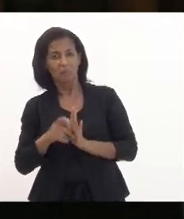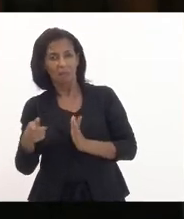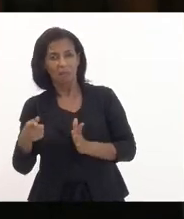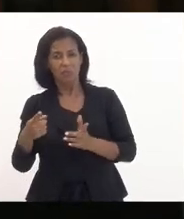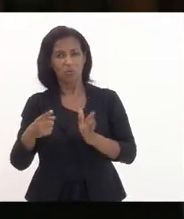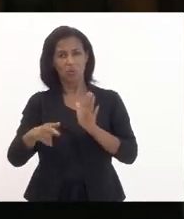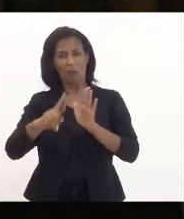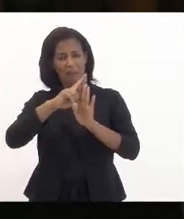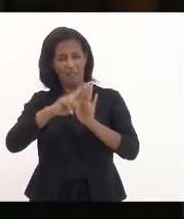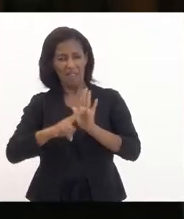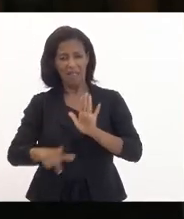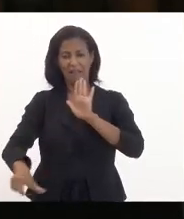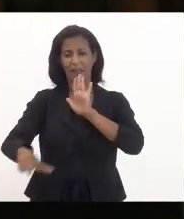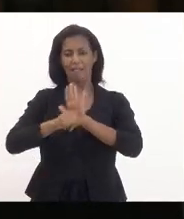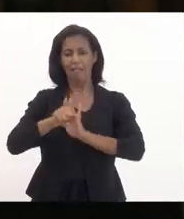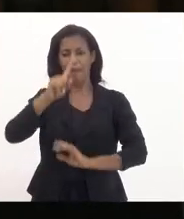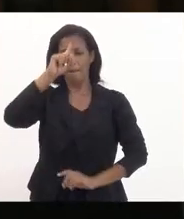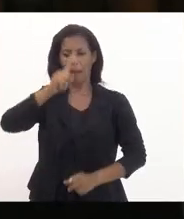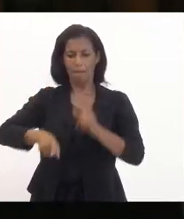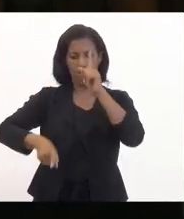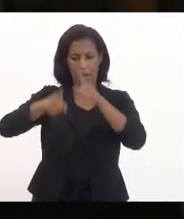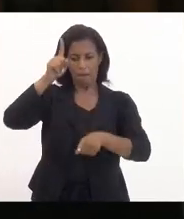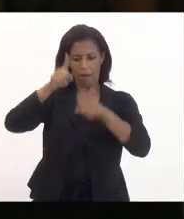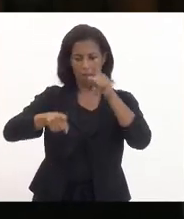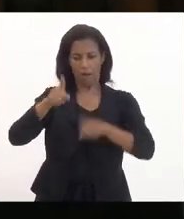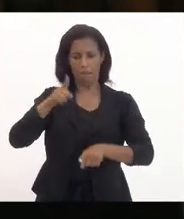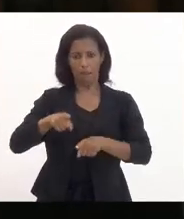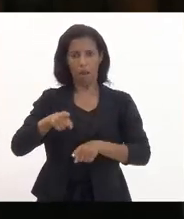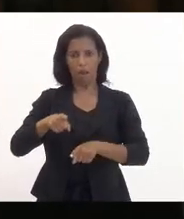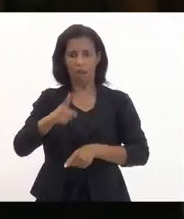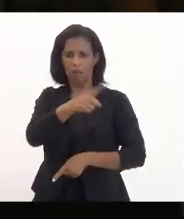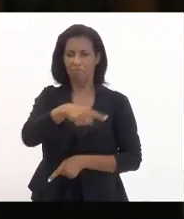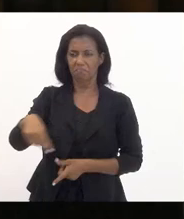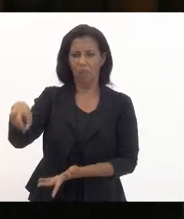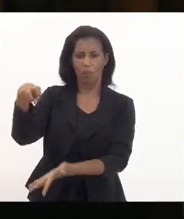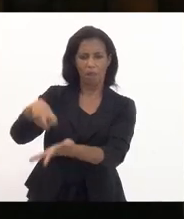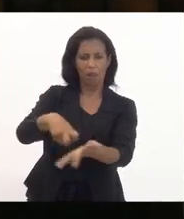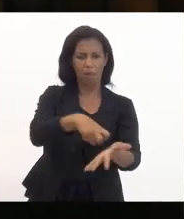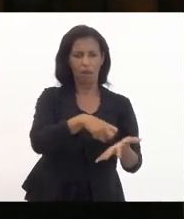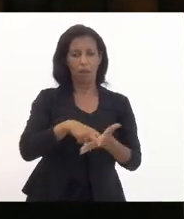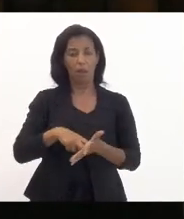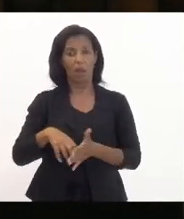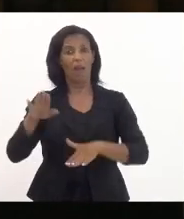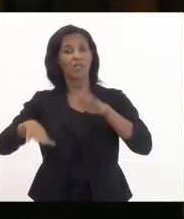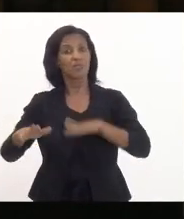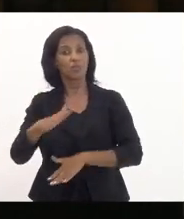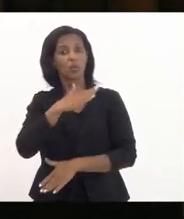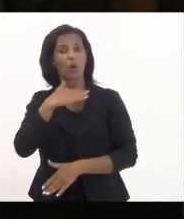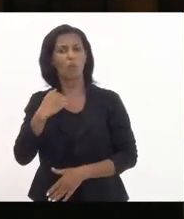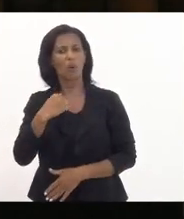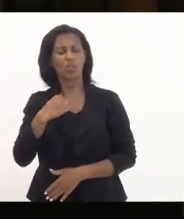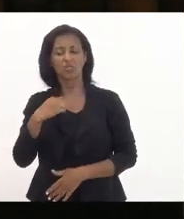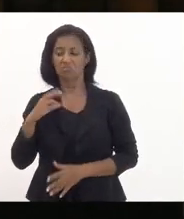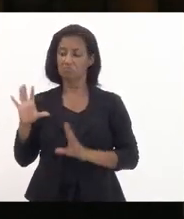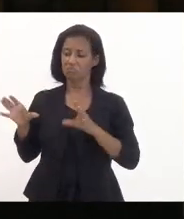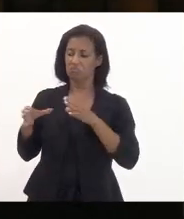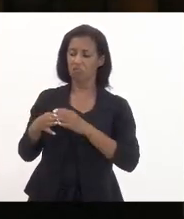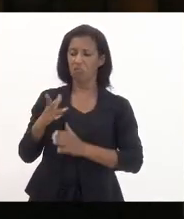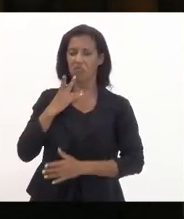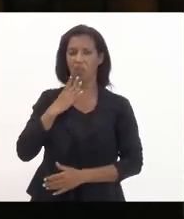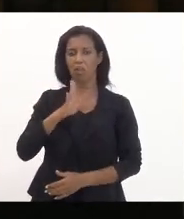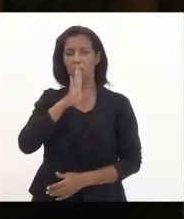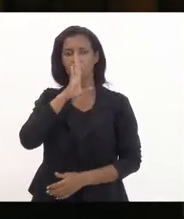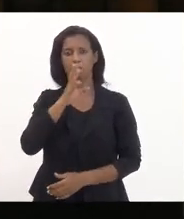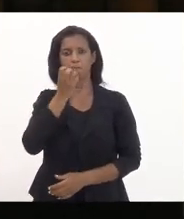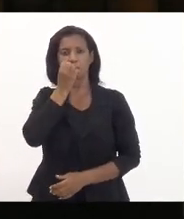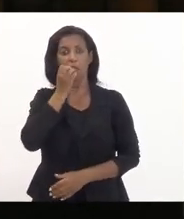própria regra, a sua própria lei e pune pessoas de bem, às vezes com a morte, eles também não falam nada. Na